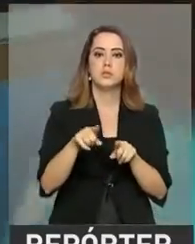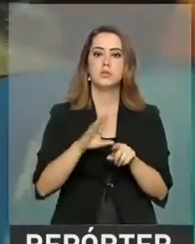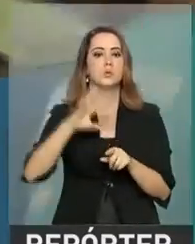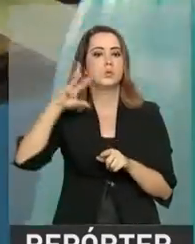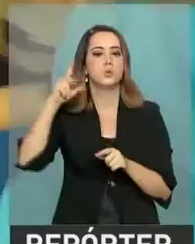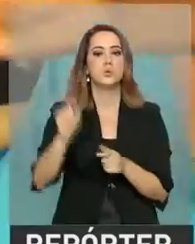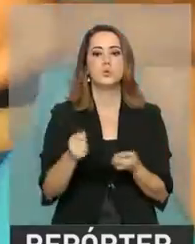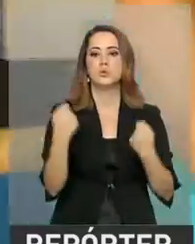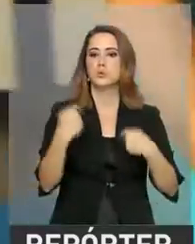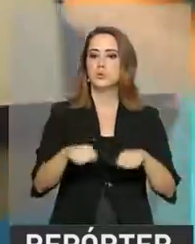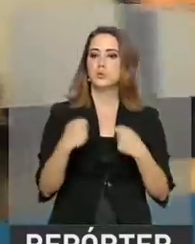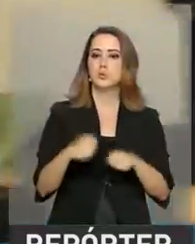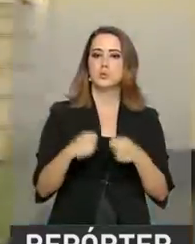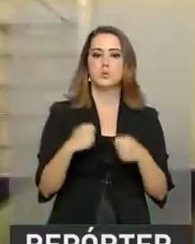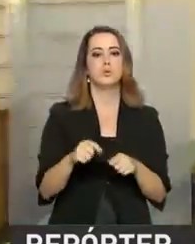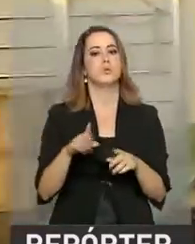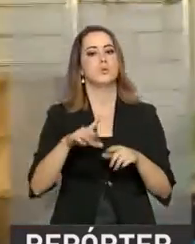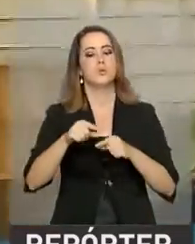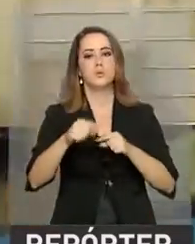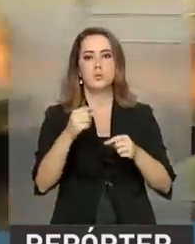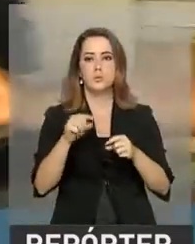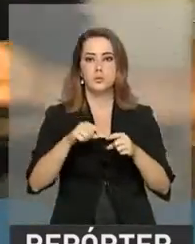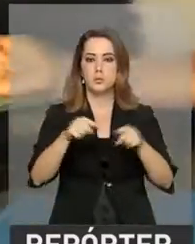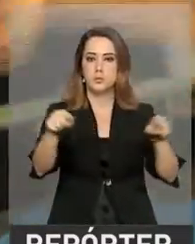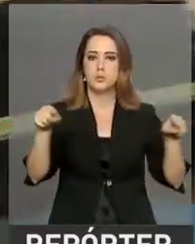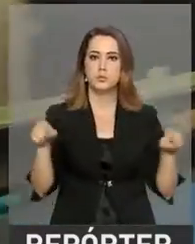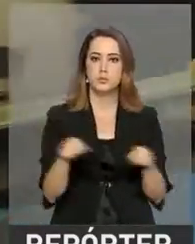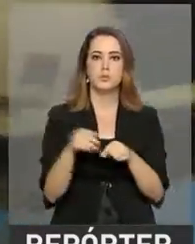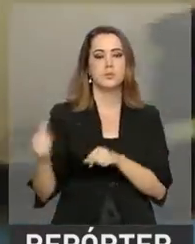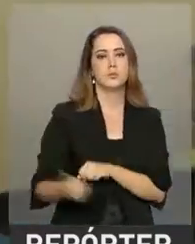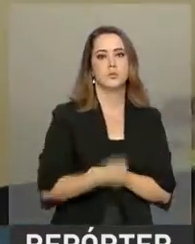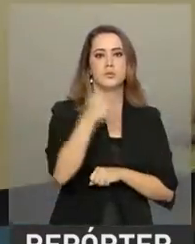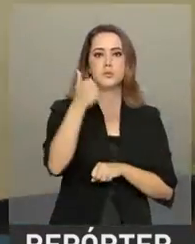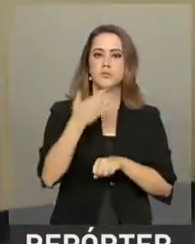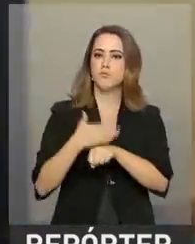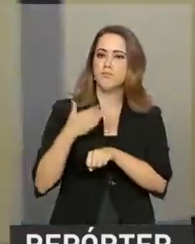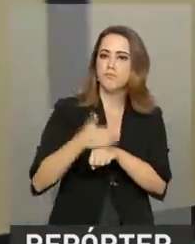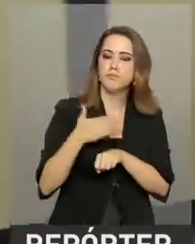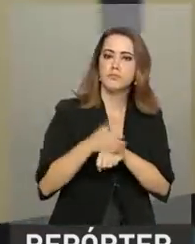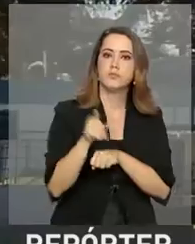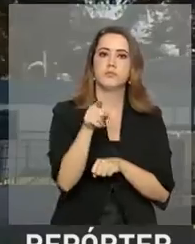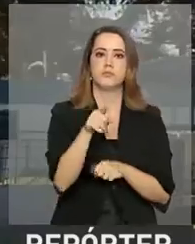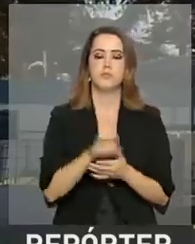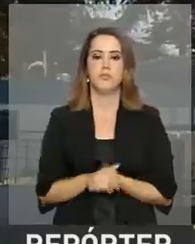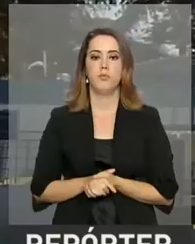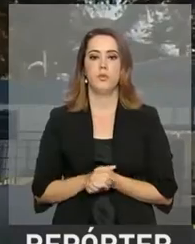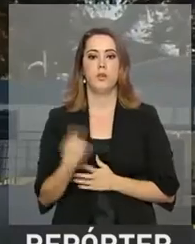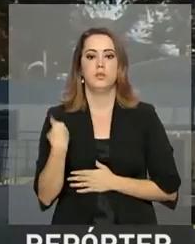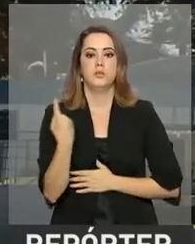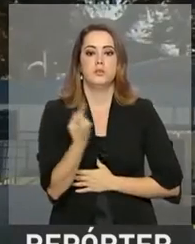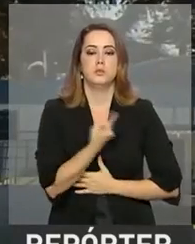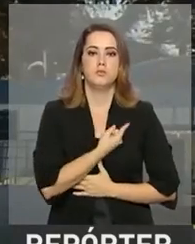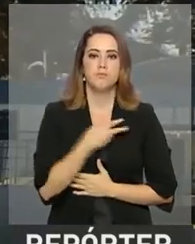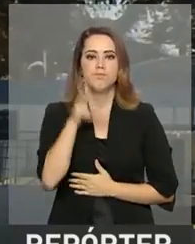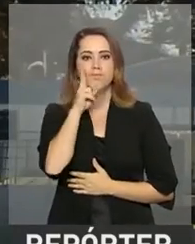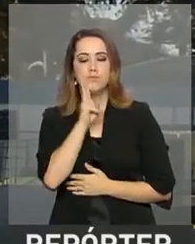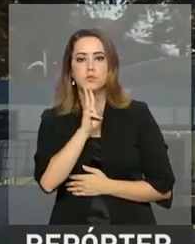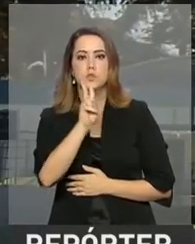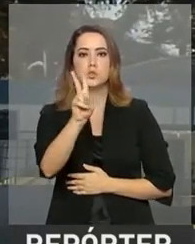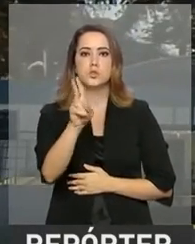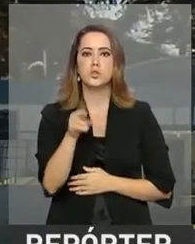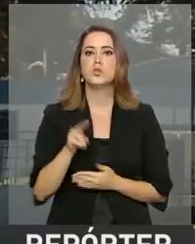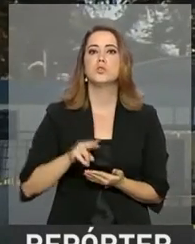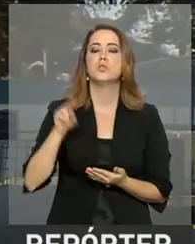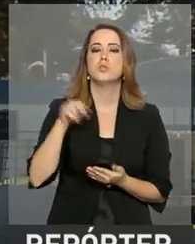uma estrutura fora d'água para que os competidores melhorem a sua performance. A gente assiste a aula de